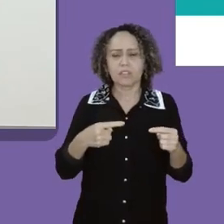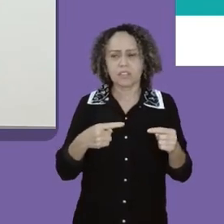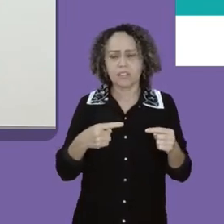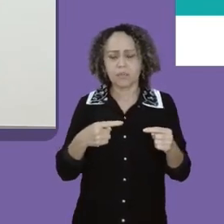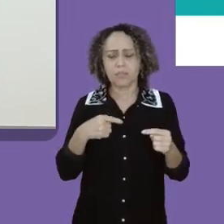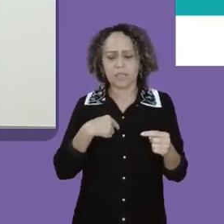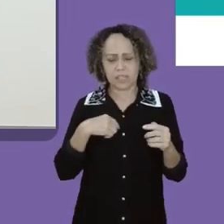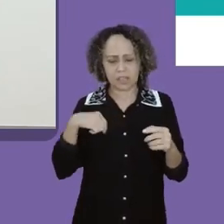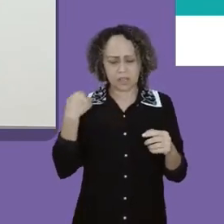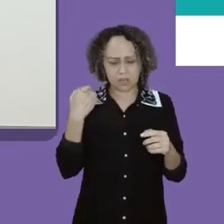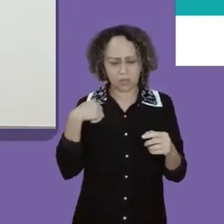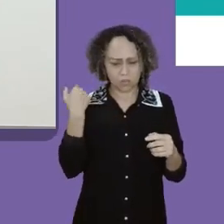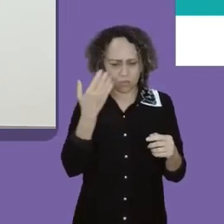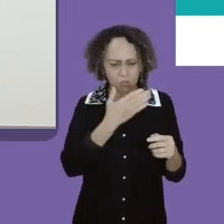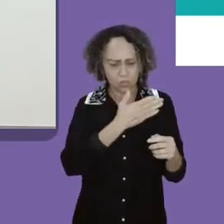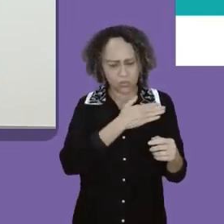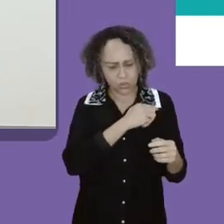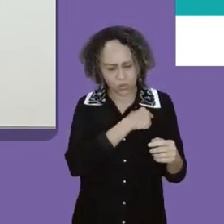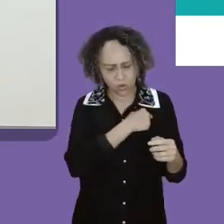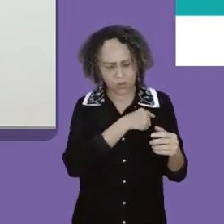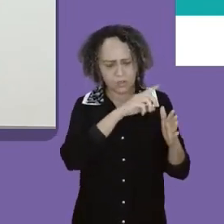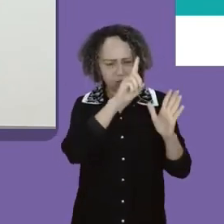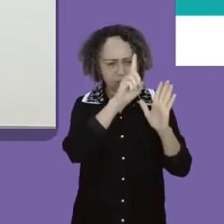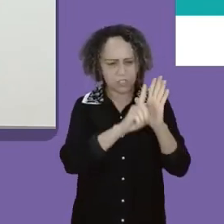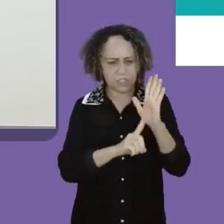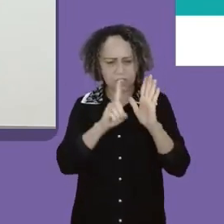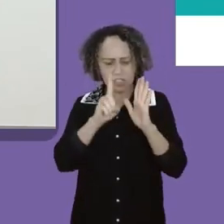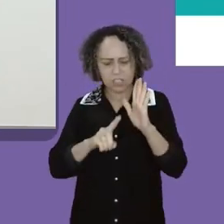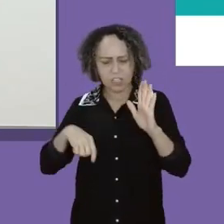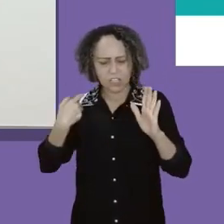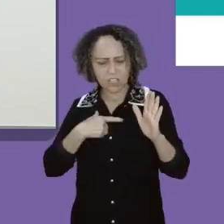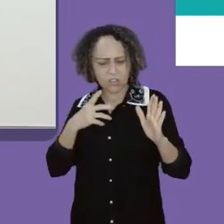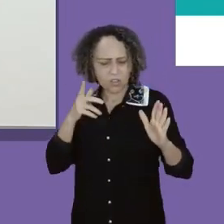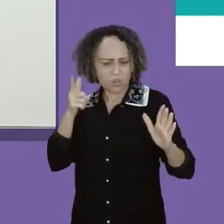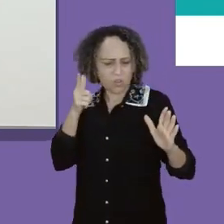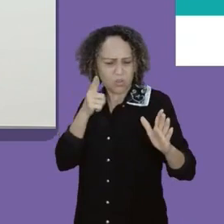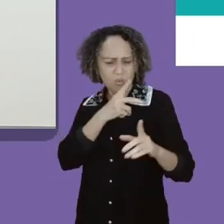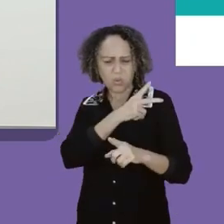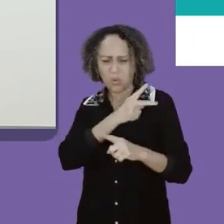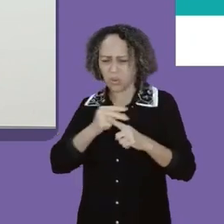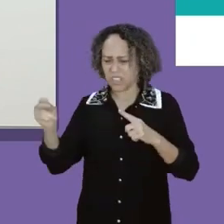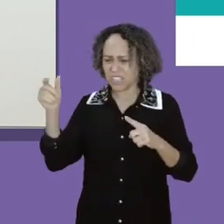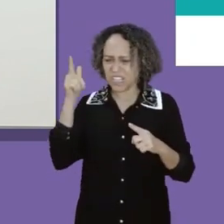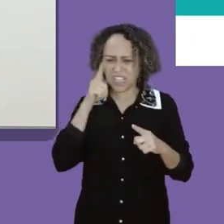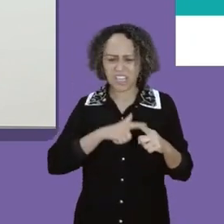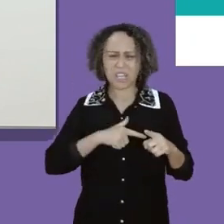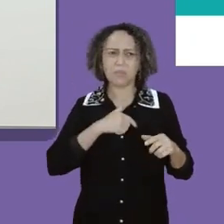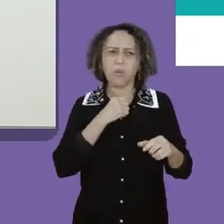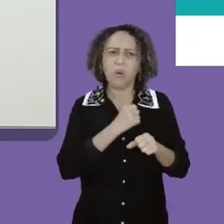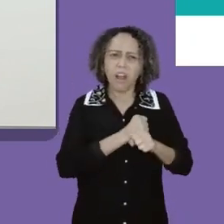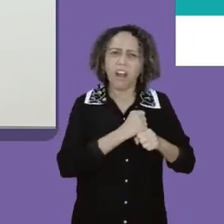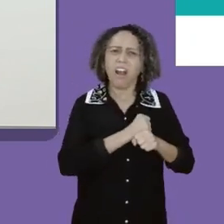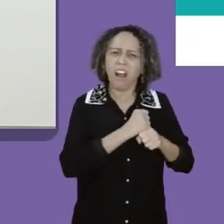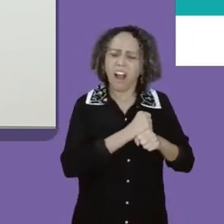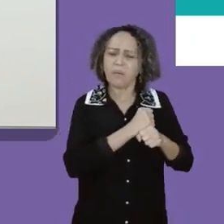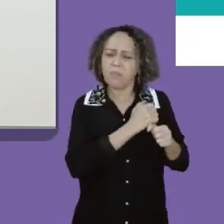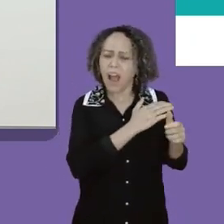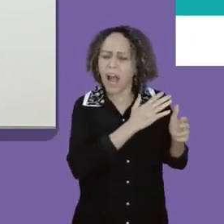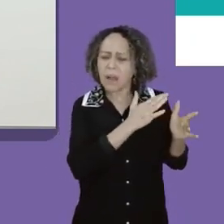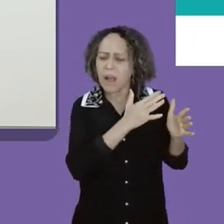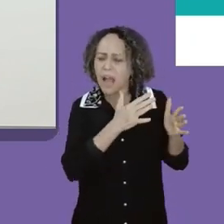direitos conquistados com muitos anos de luta e com